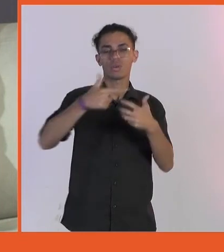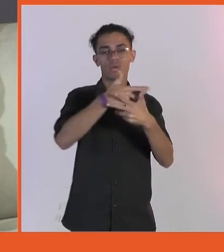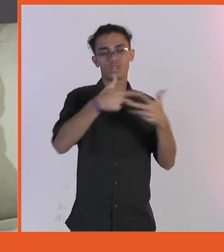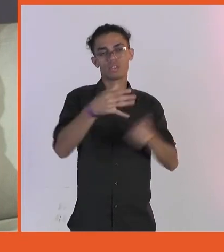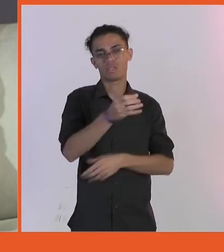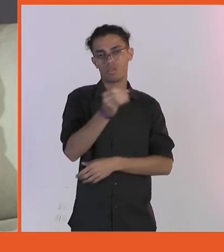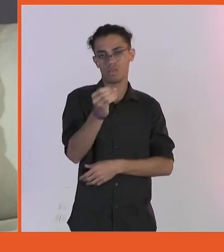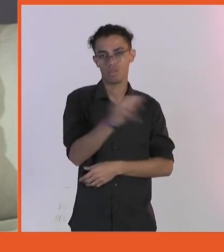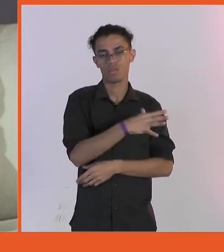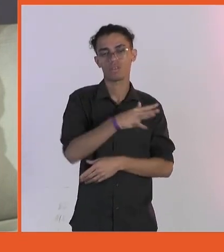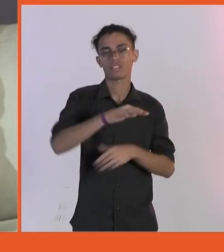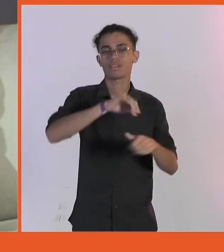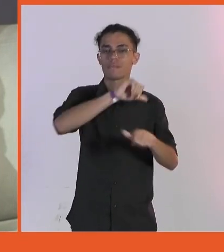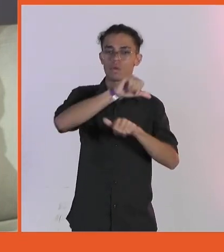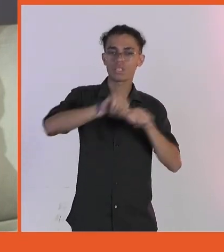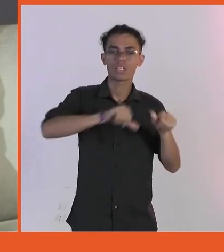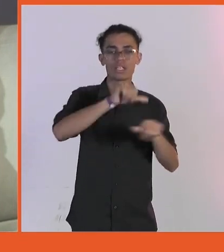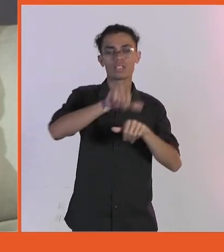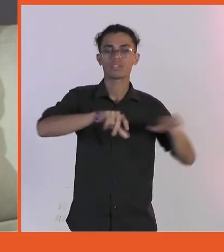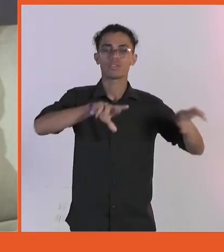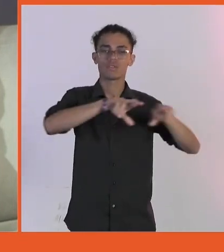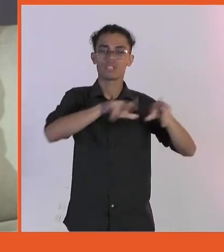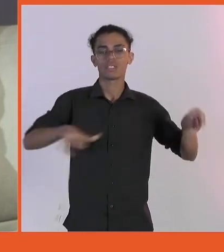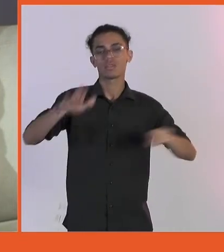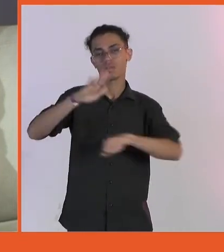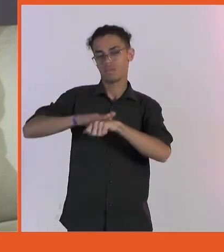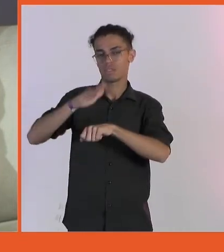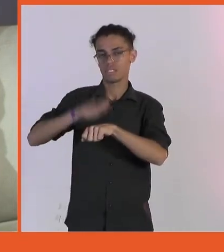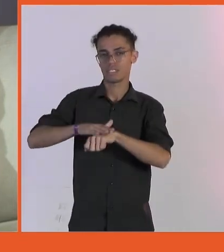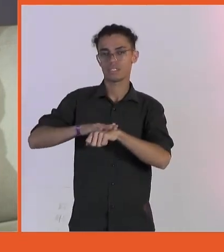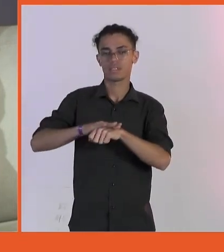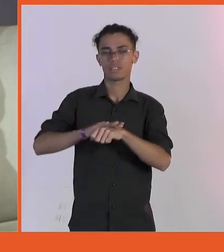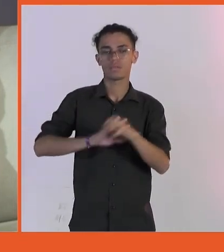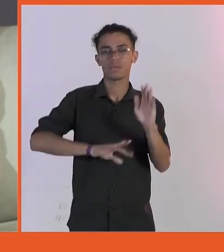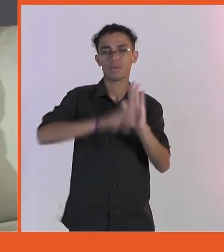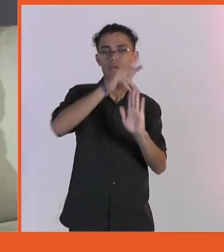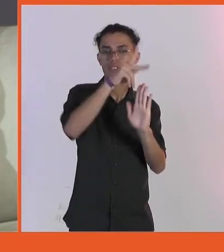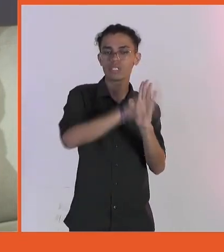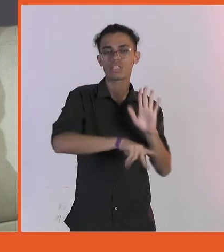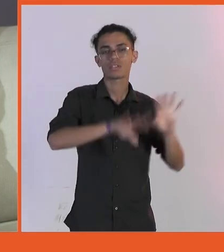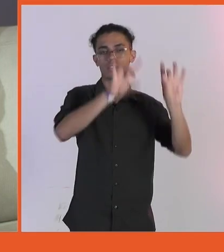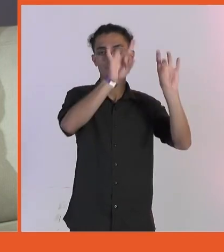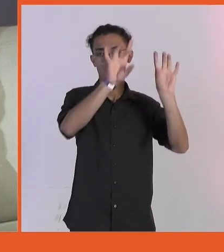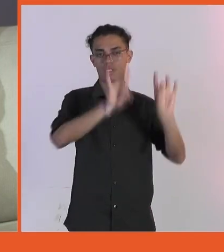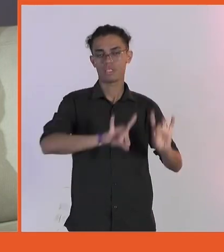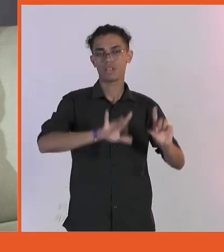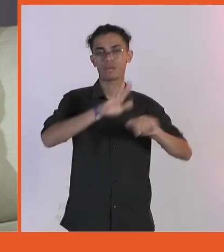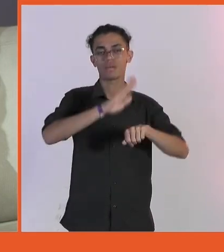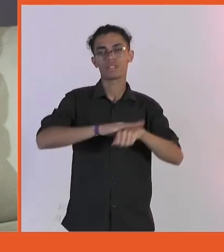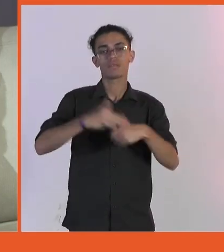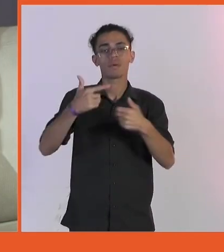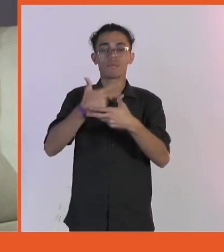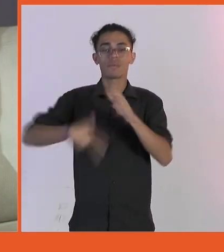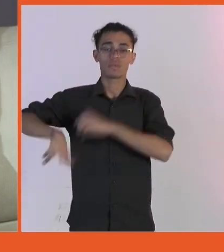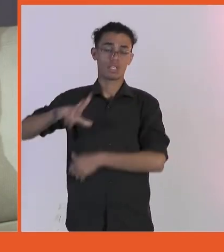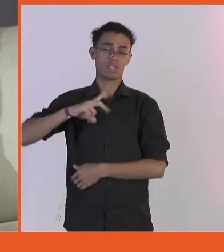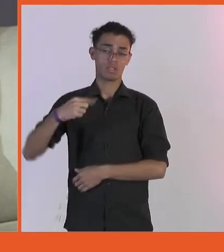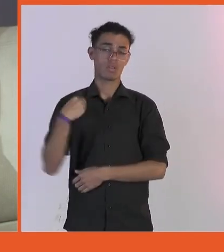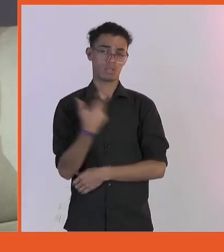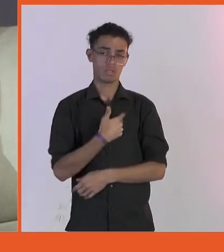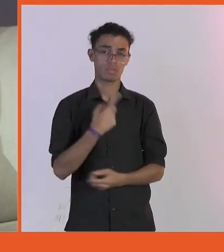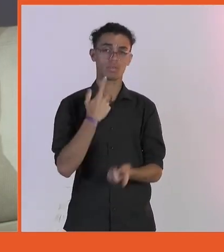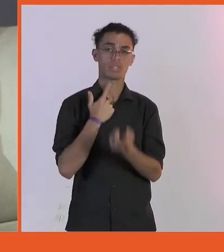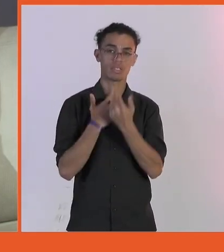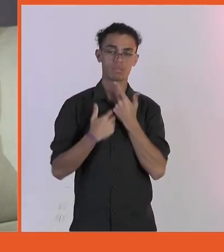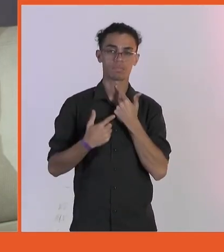novas, de dar uma variada no conteúdo. De dar uma variada, de fazer projeto especial, de fazer um reality. Isso é uma coisa que a gente tem